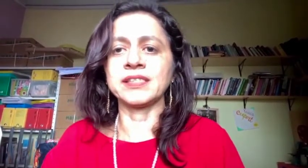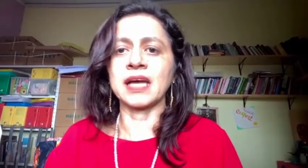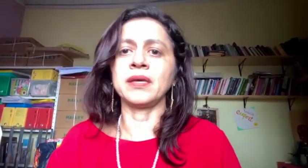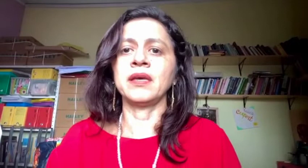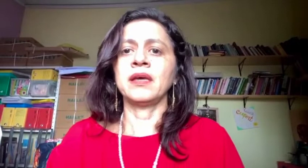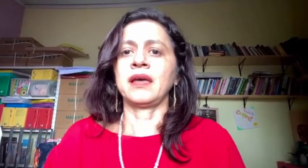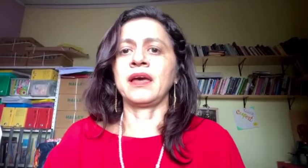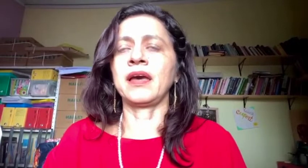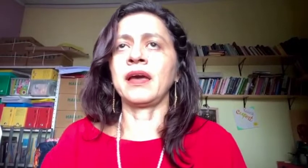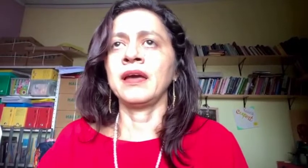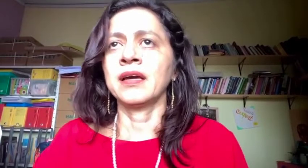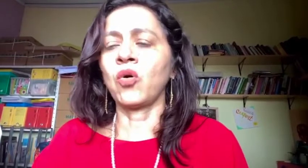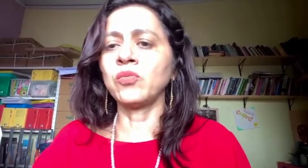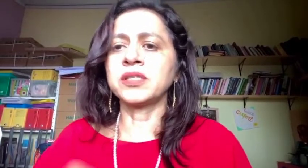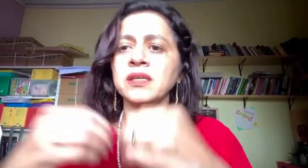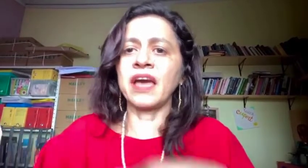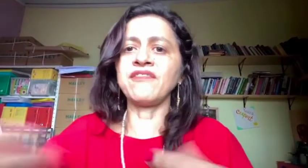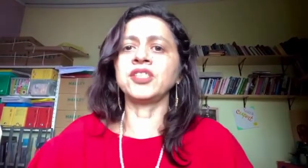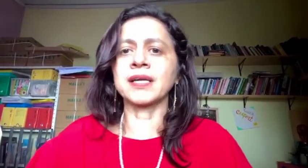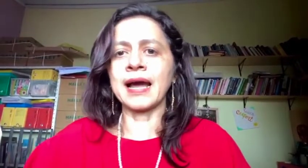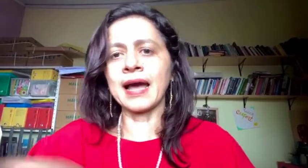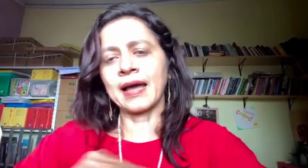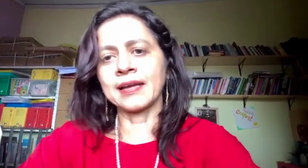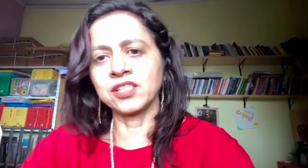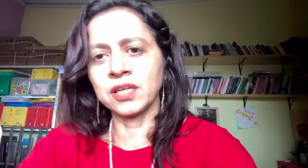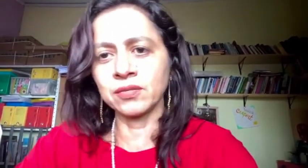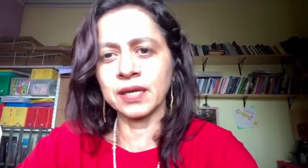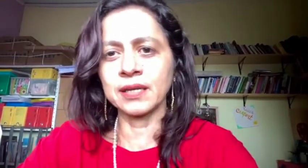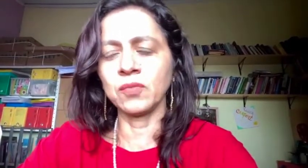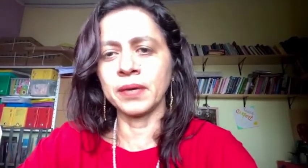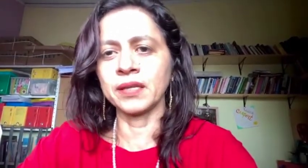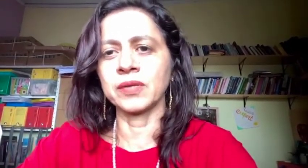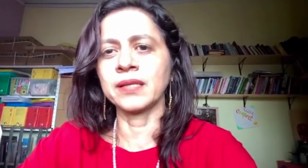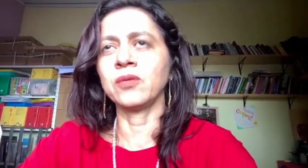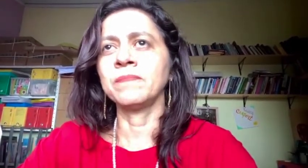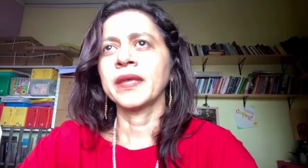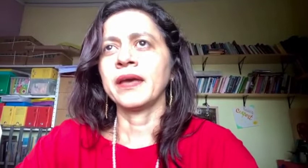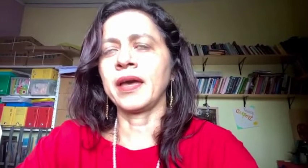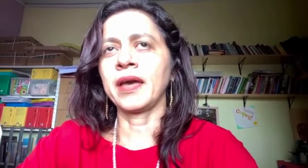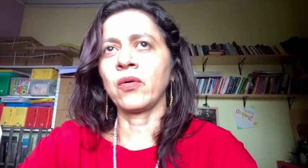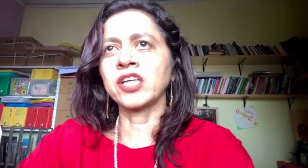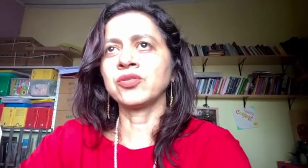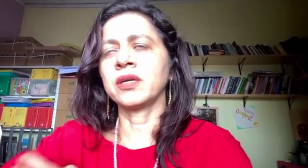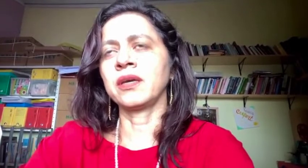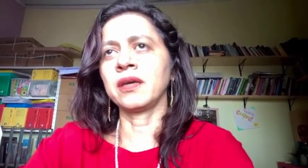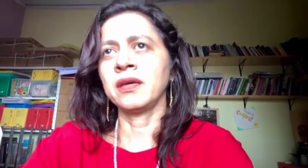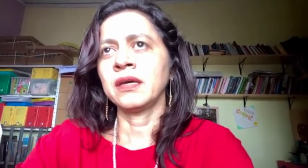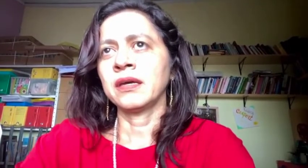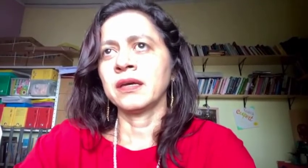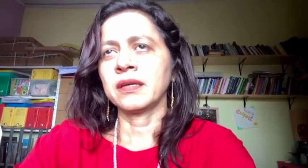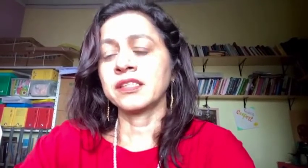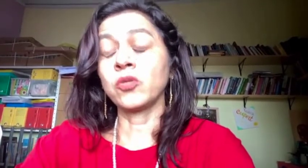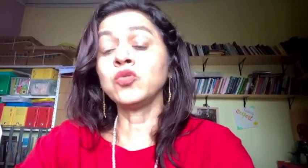recorrer, nem sabe como se reivindicar aquele direito naquele momento, né? Então, eu acho